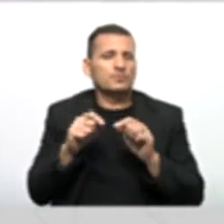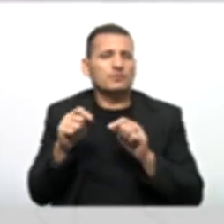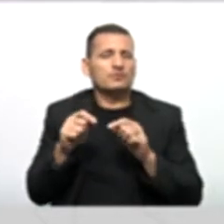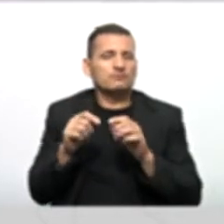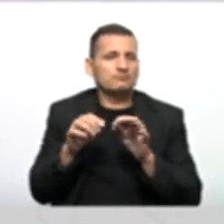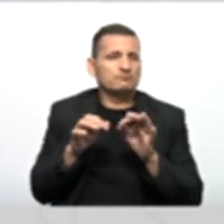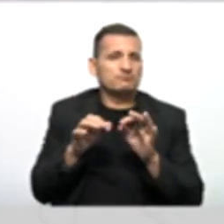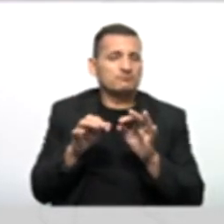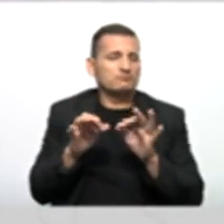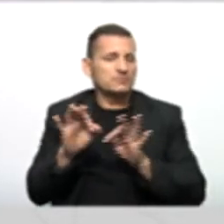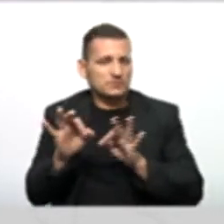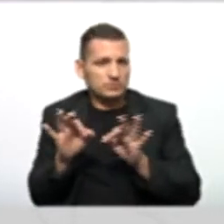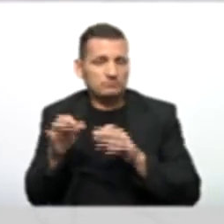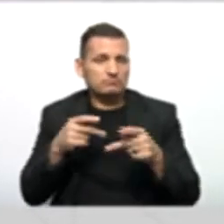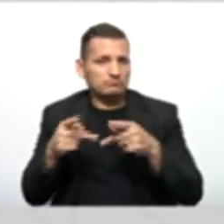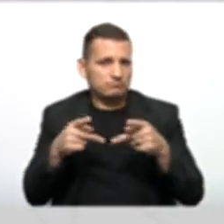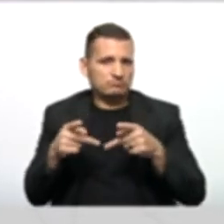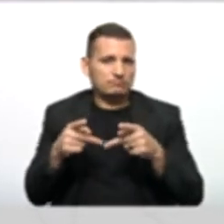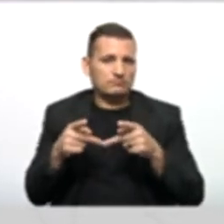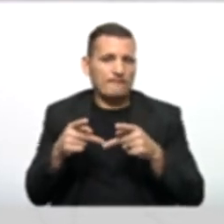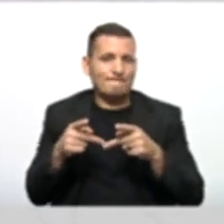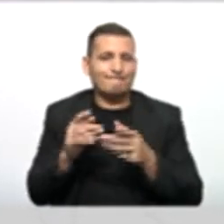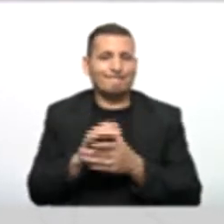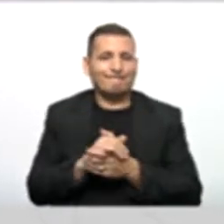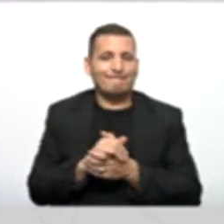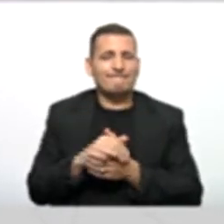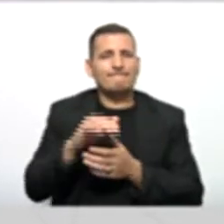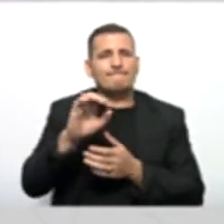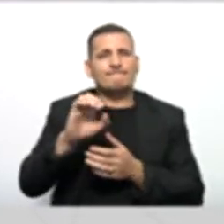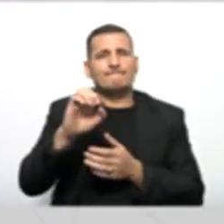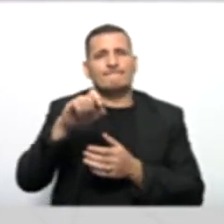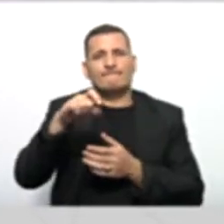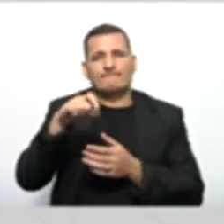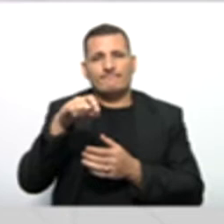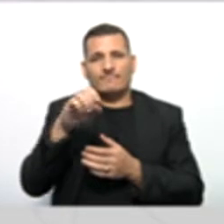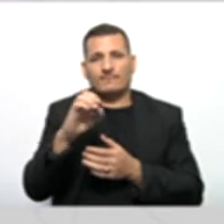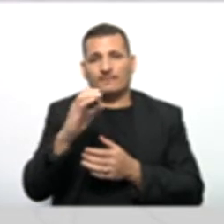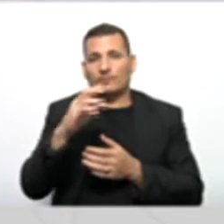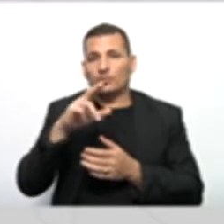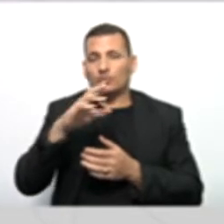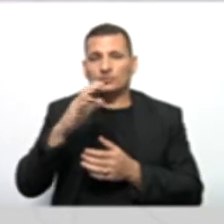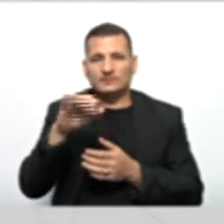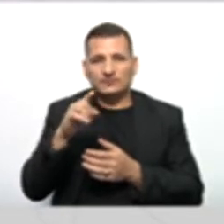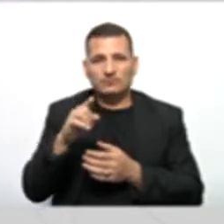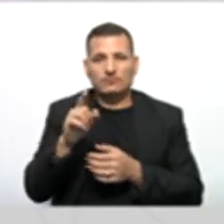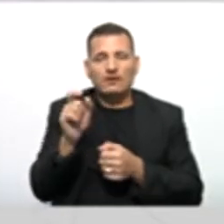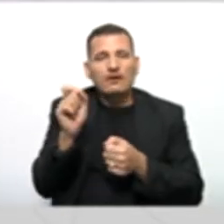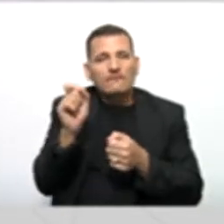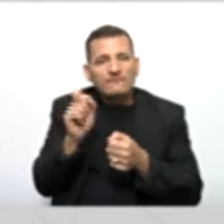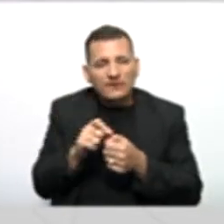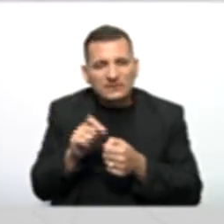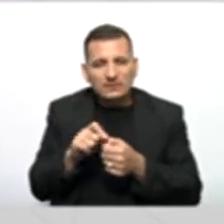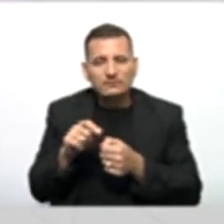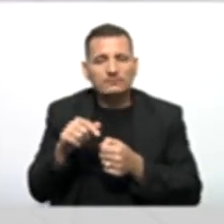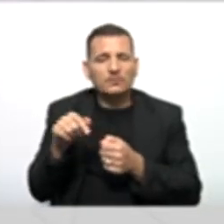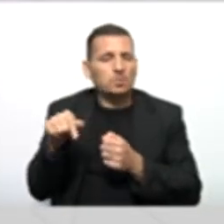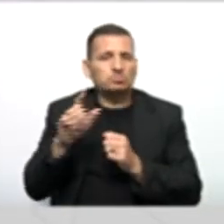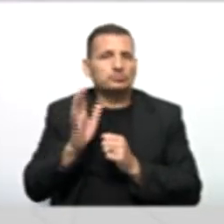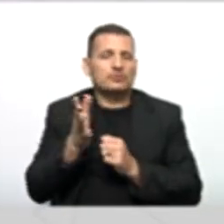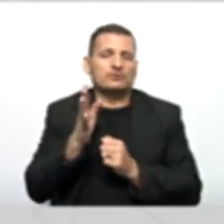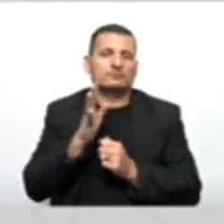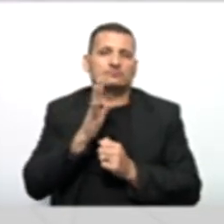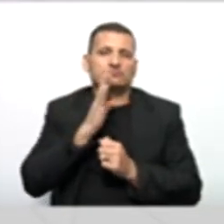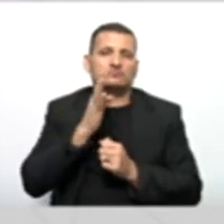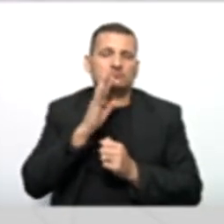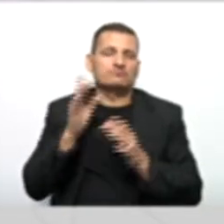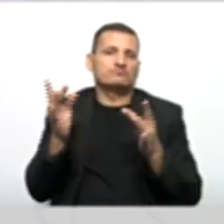planeja, projeta para o nosso projeto. Aqui na execução, não. Aqui na execução, a gente já vai ter um conhecimento detalhado das atividades. Por quê? Porque elas vão já